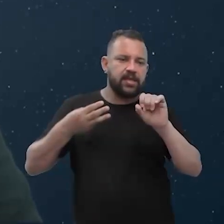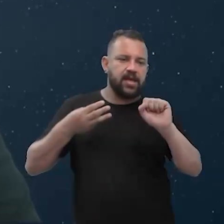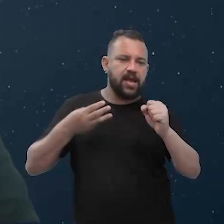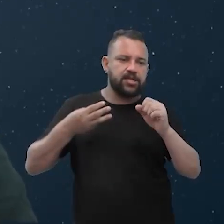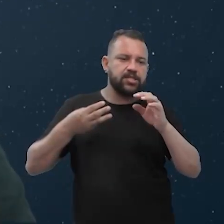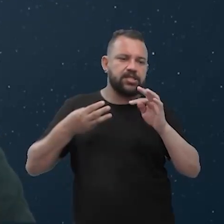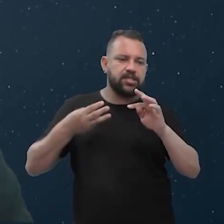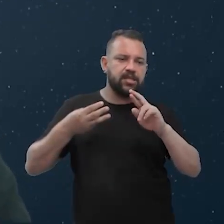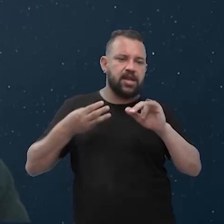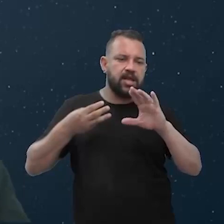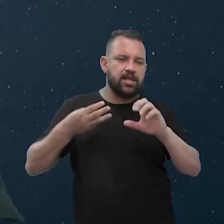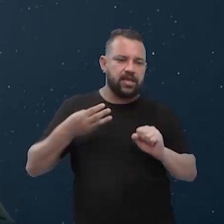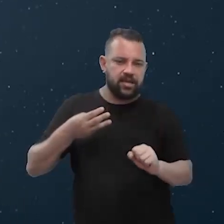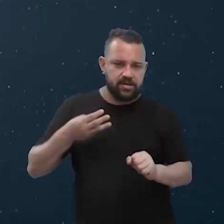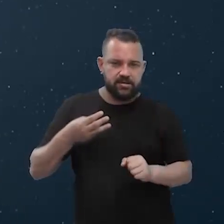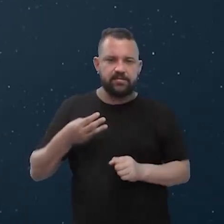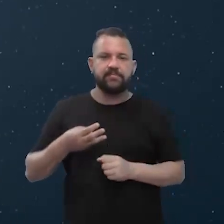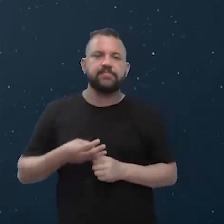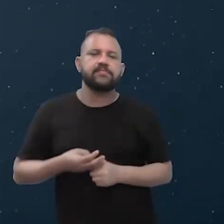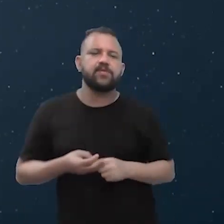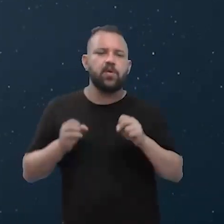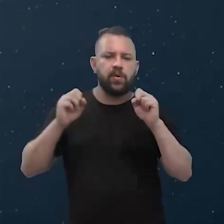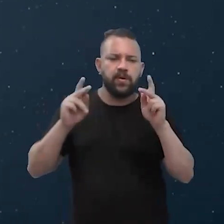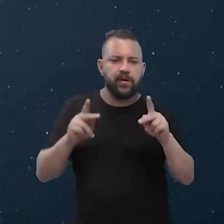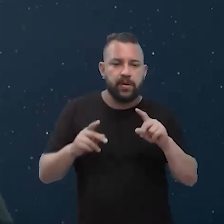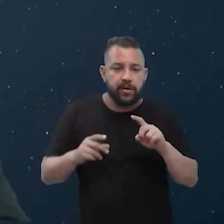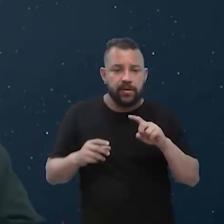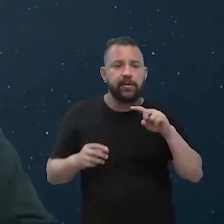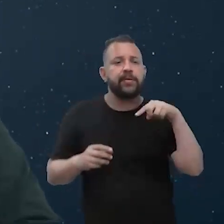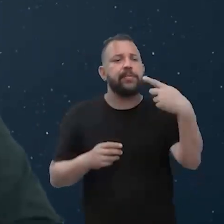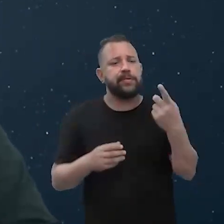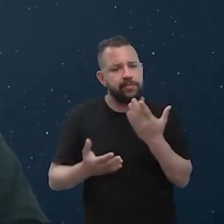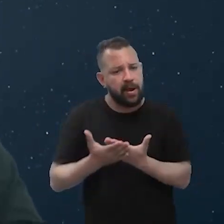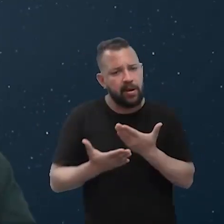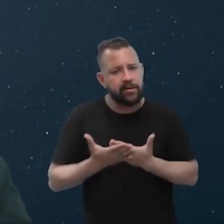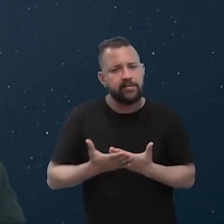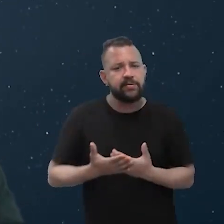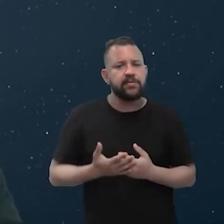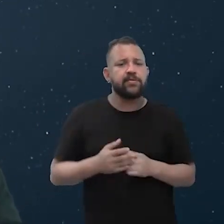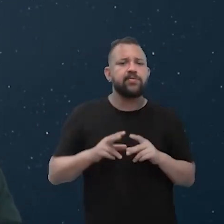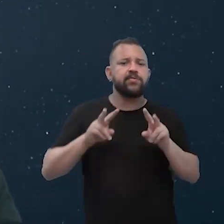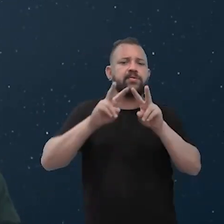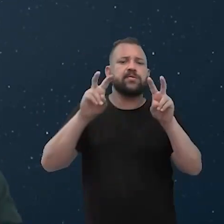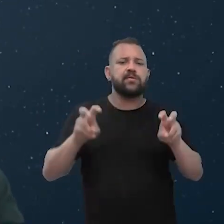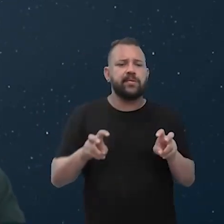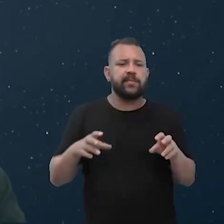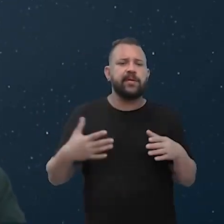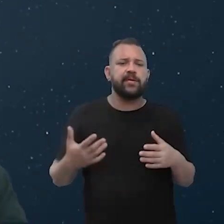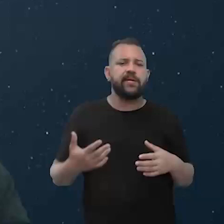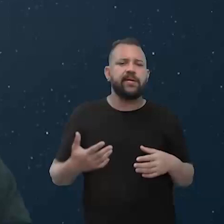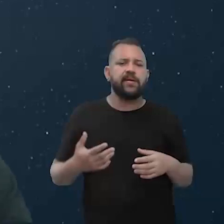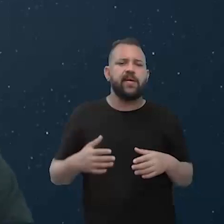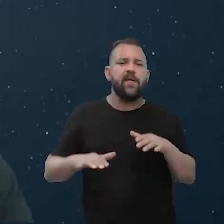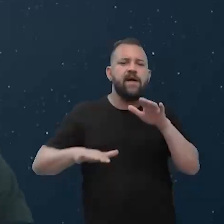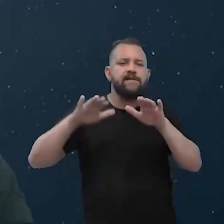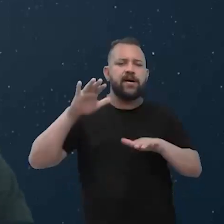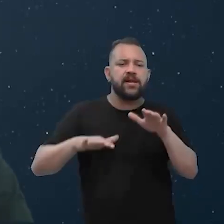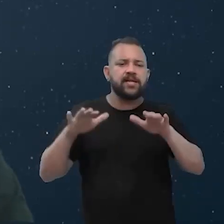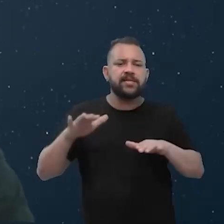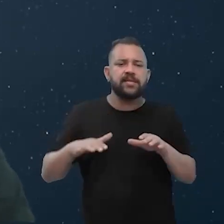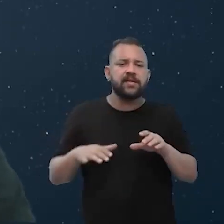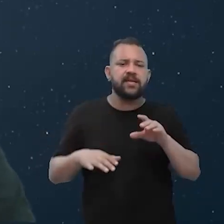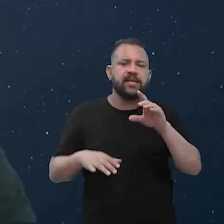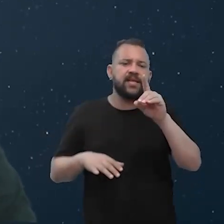diastrática. Ok? Na próxima aula, falaremos da